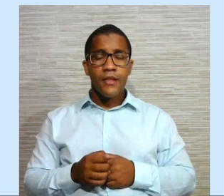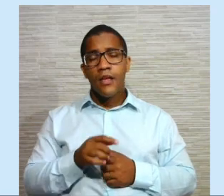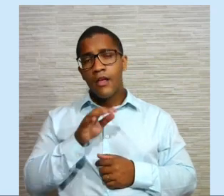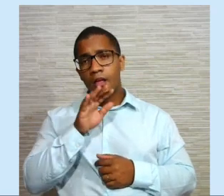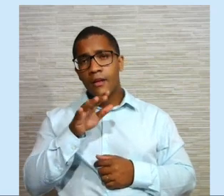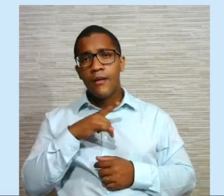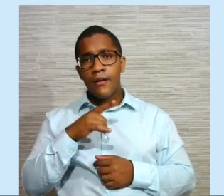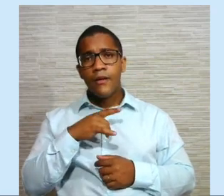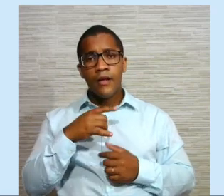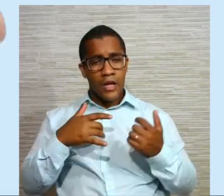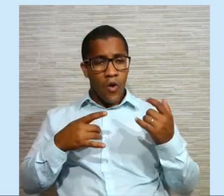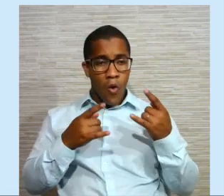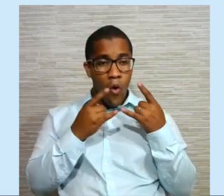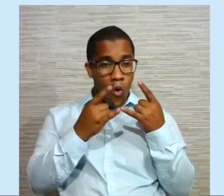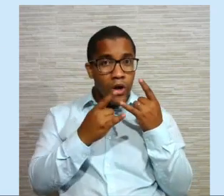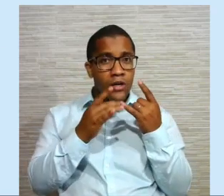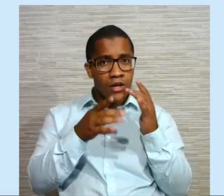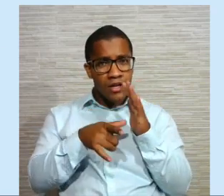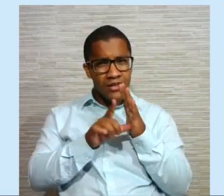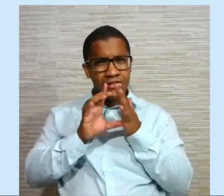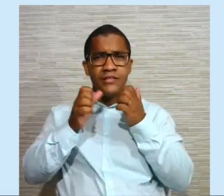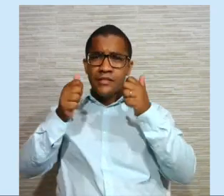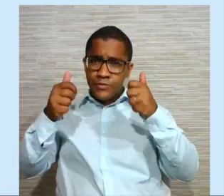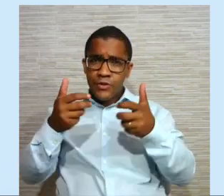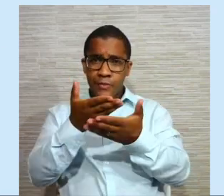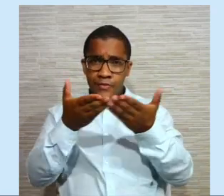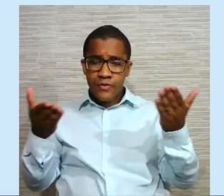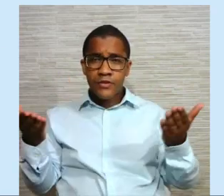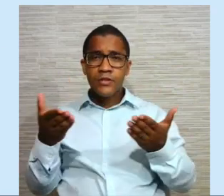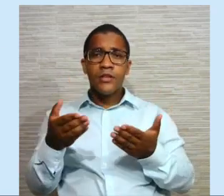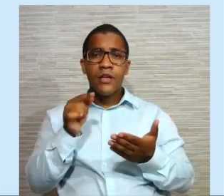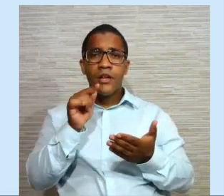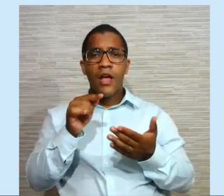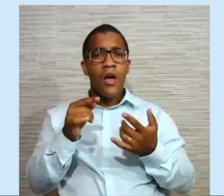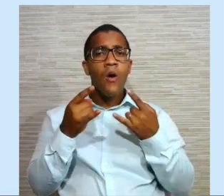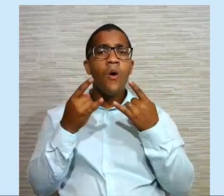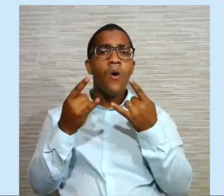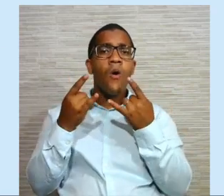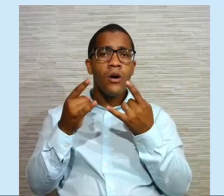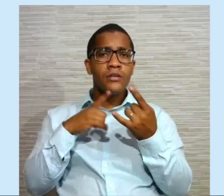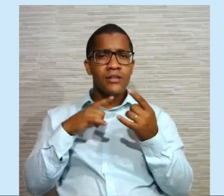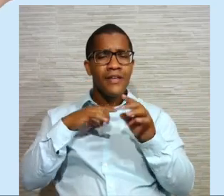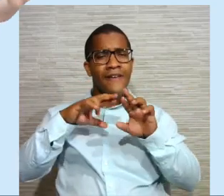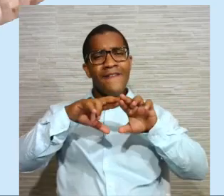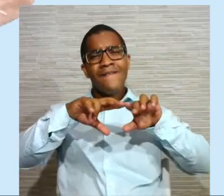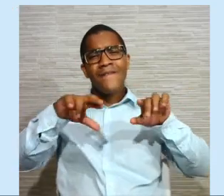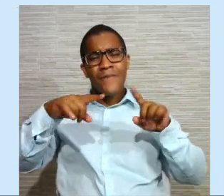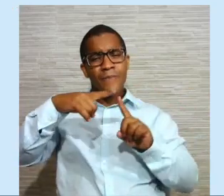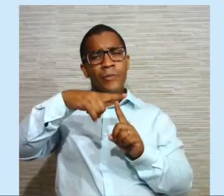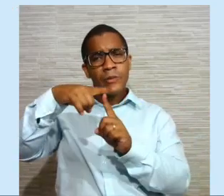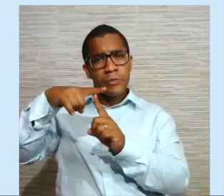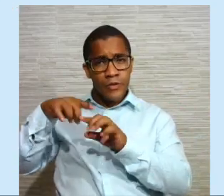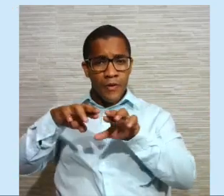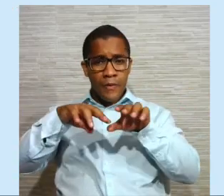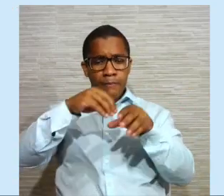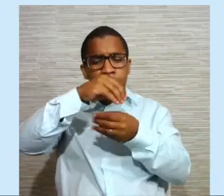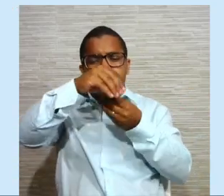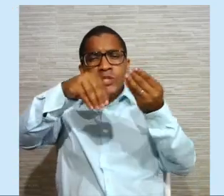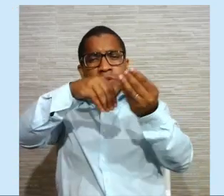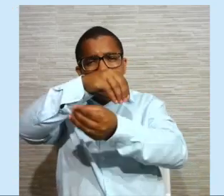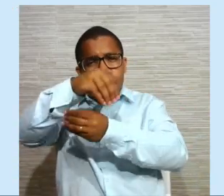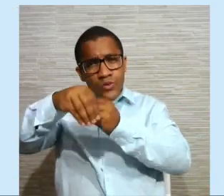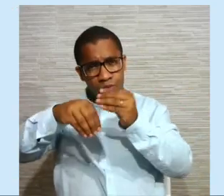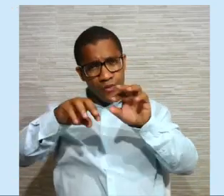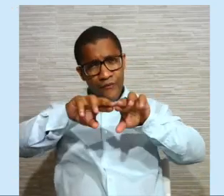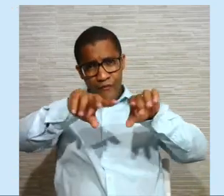Aí o rock, como eu falei um pouco para vocês, ele teve vários gêneros, não ficou apenas... O rock